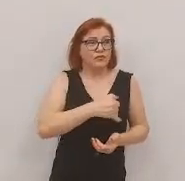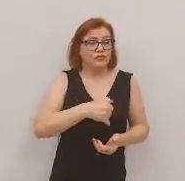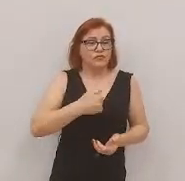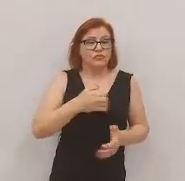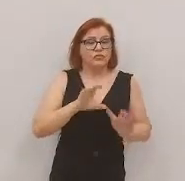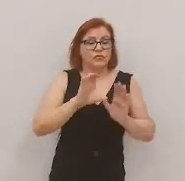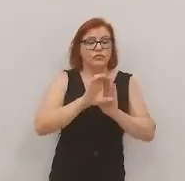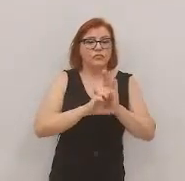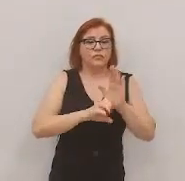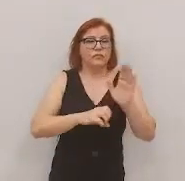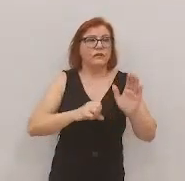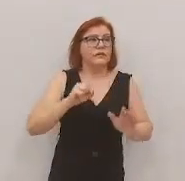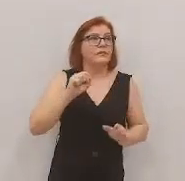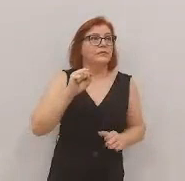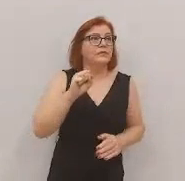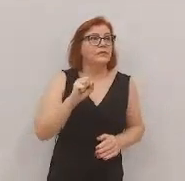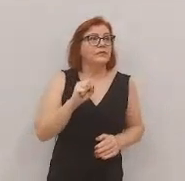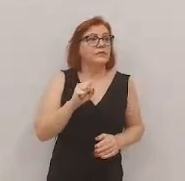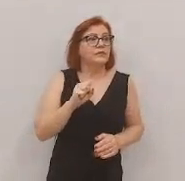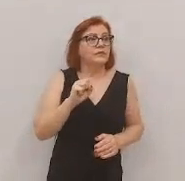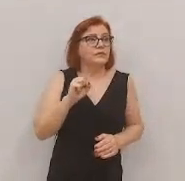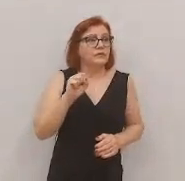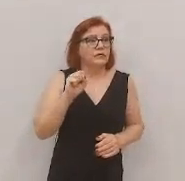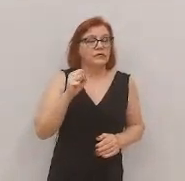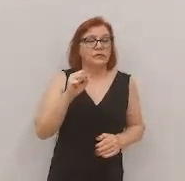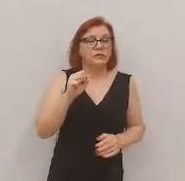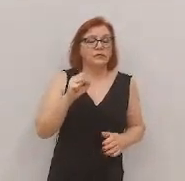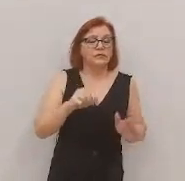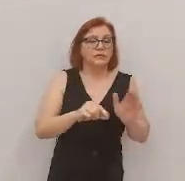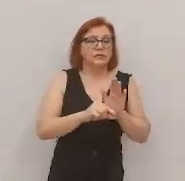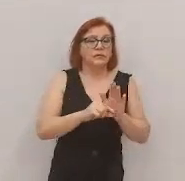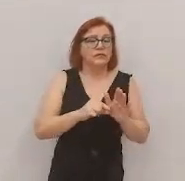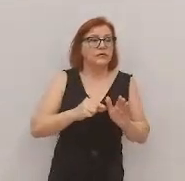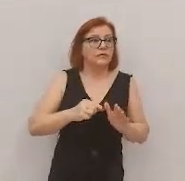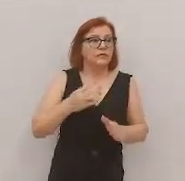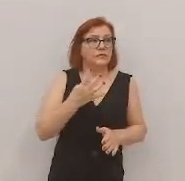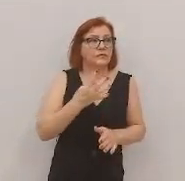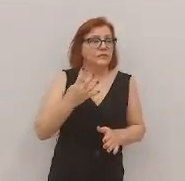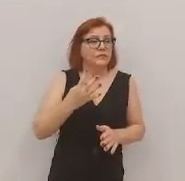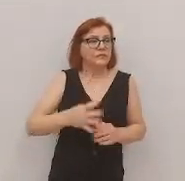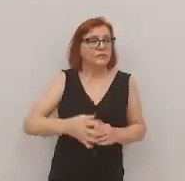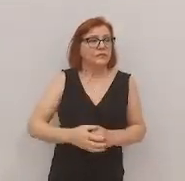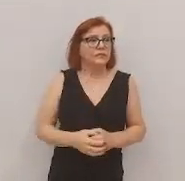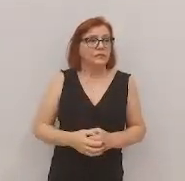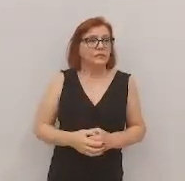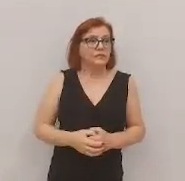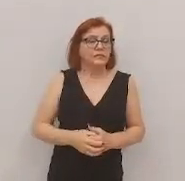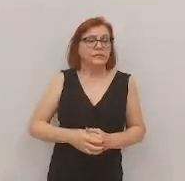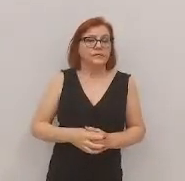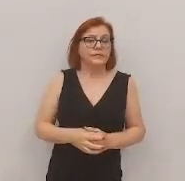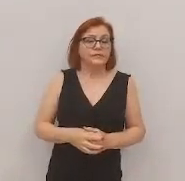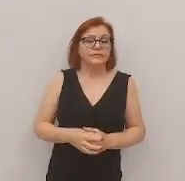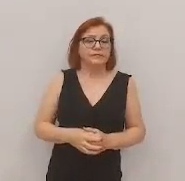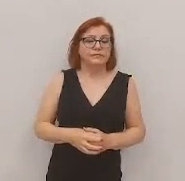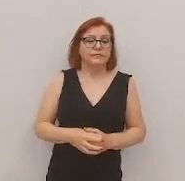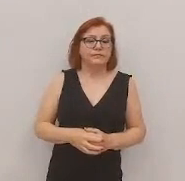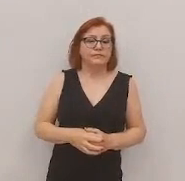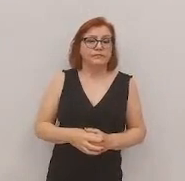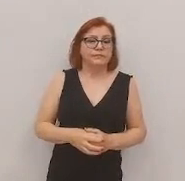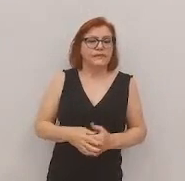44. Desde o princípio ele é assim. Ele é assassino. Mas ele pode tomar,